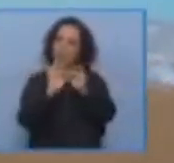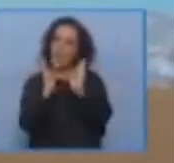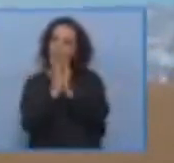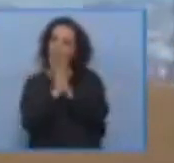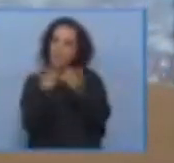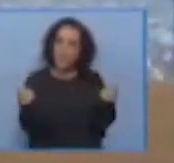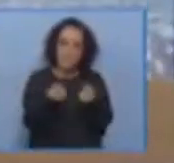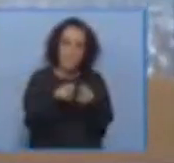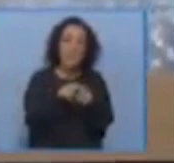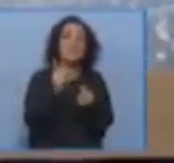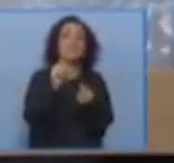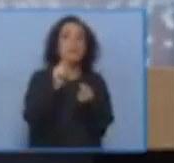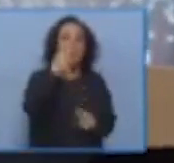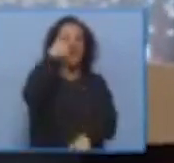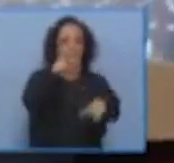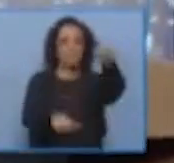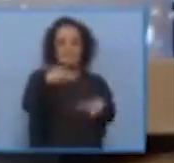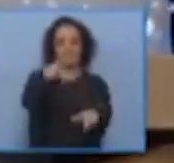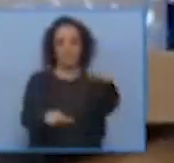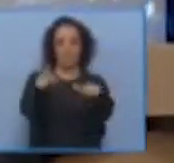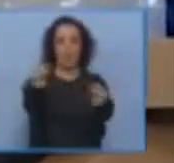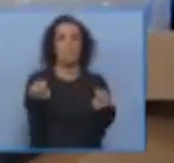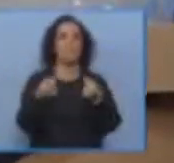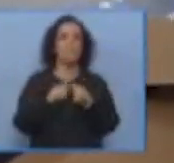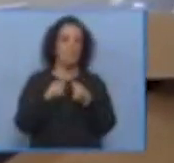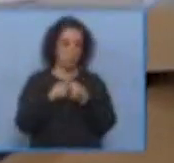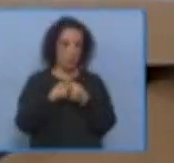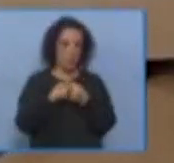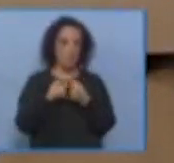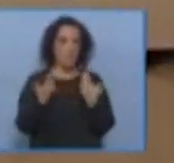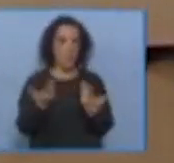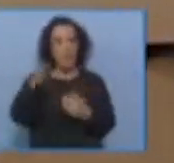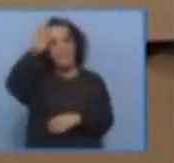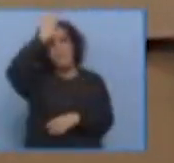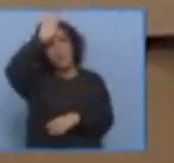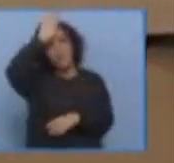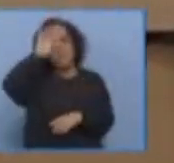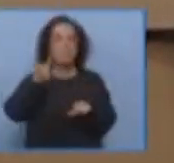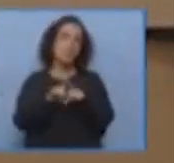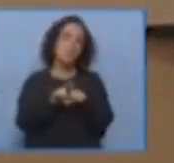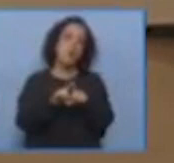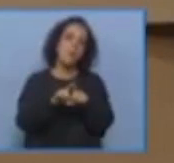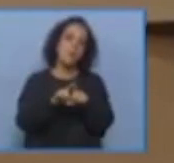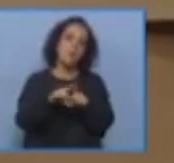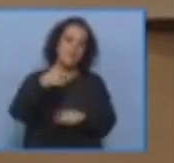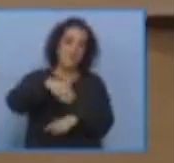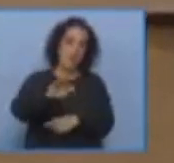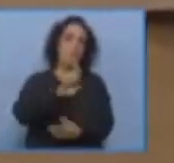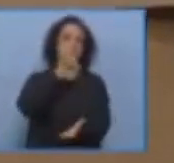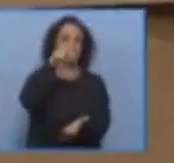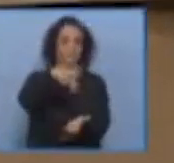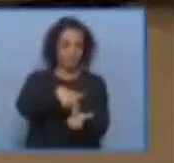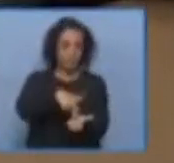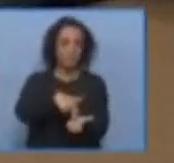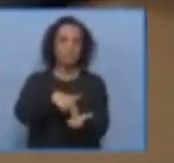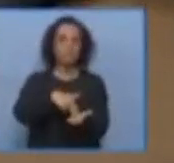com a aproximação dos homens, no fundo. E o Papa vai com, digamos, com uma consigna que